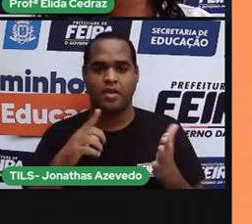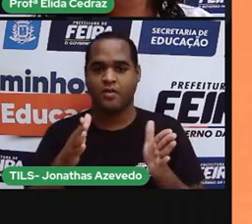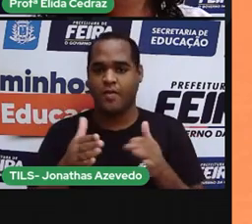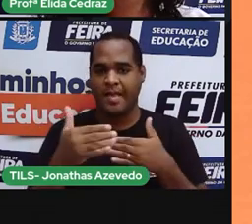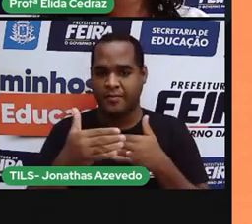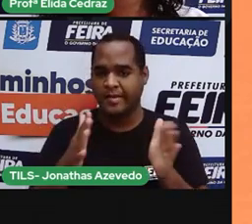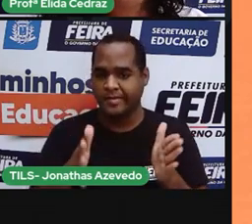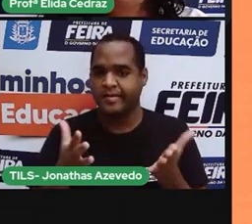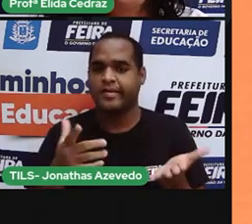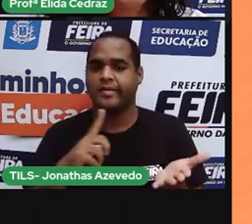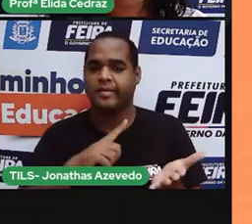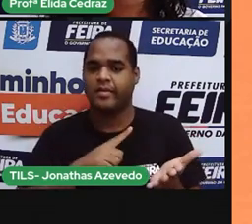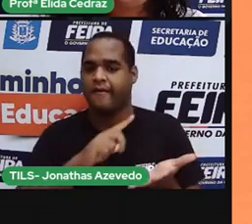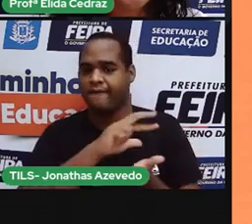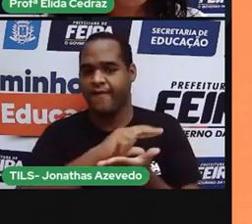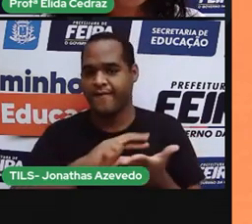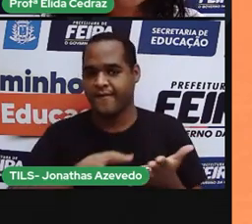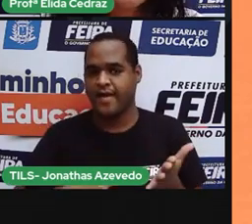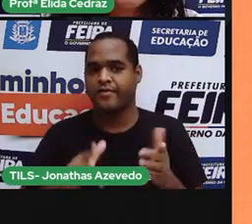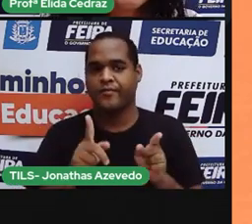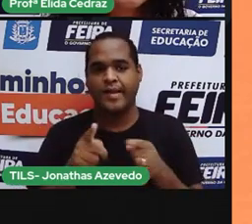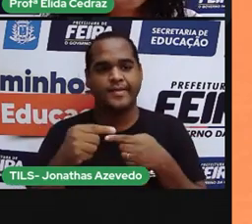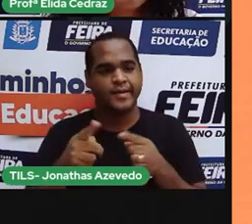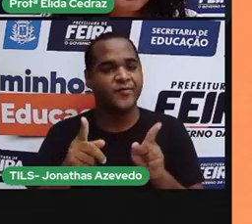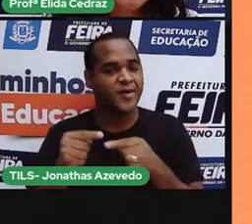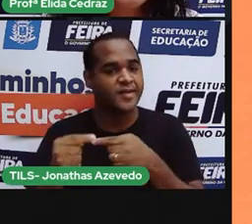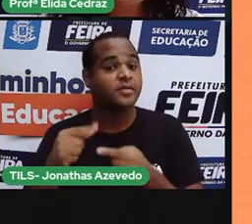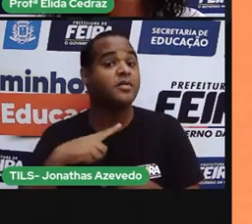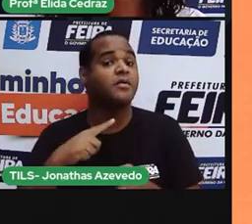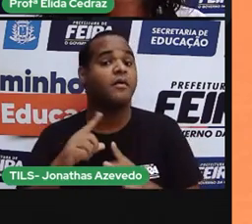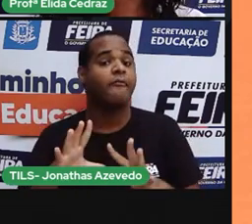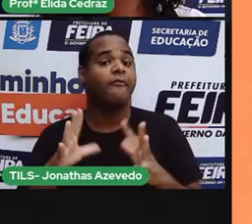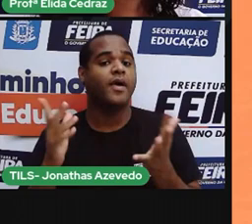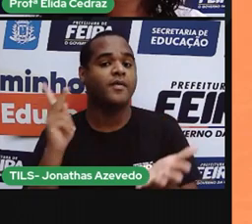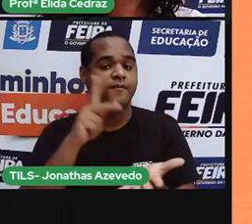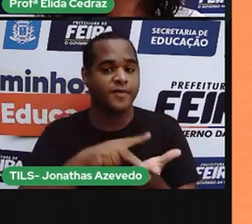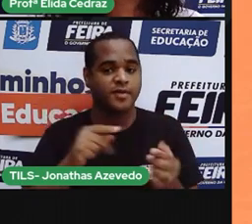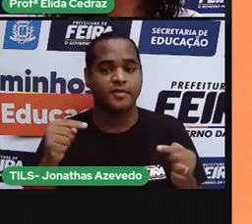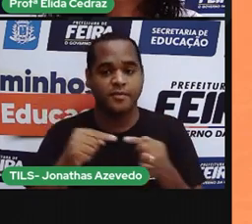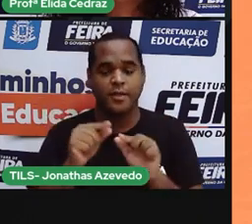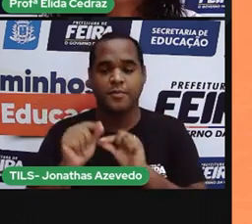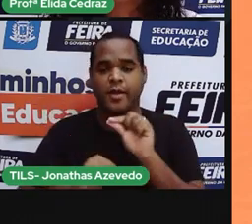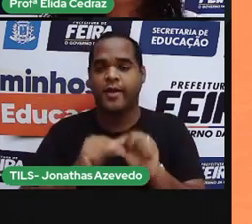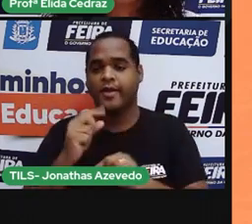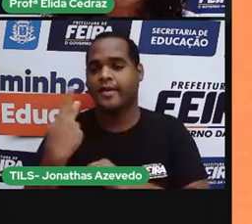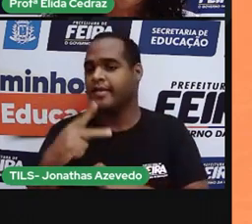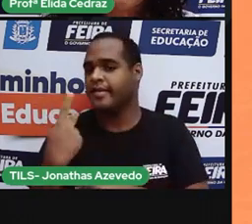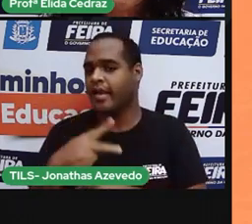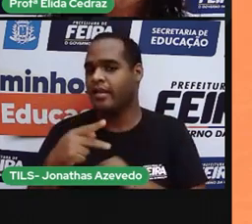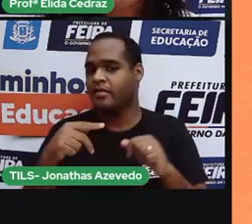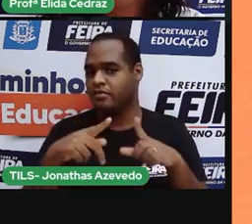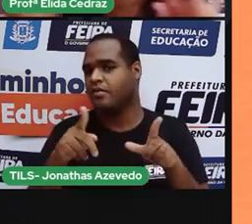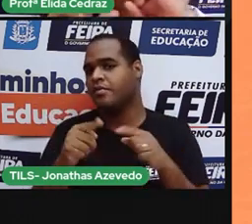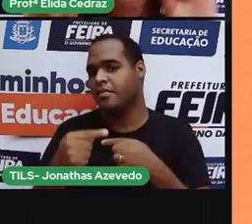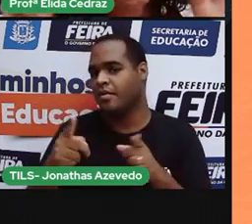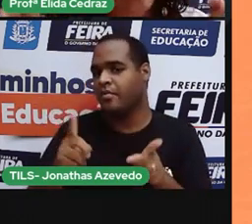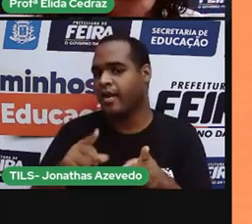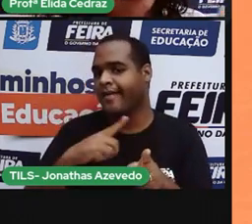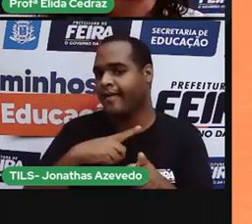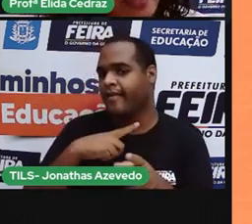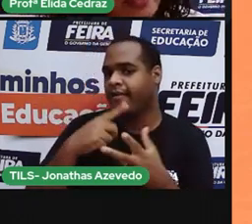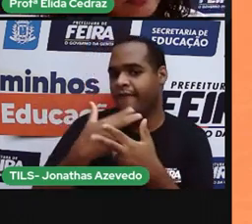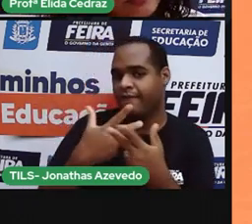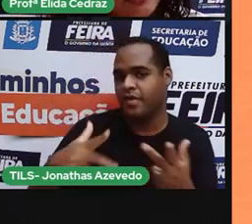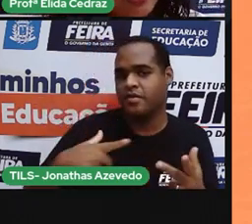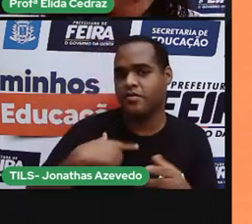um monte de quadrados. Porque nessa festa só entra quem tem o mesmo tamanho nos